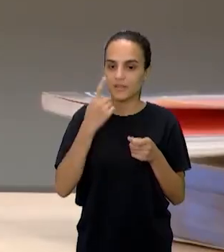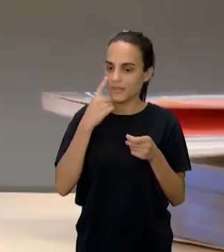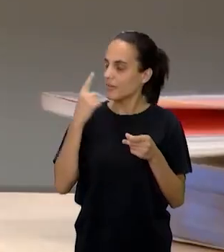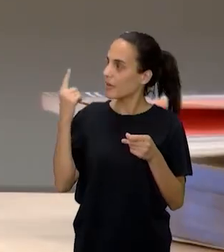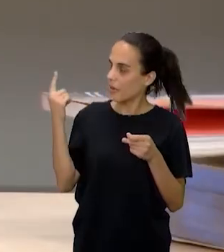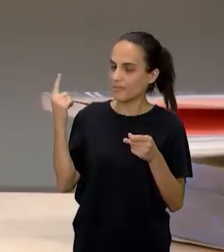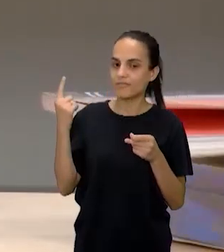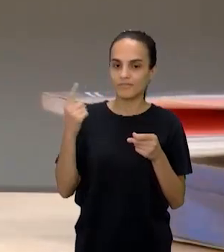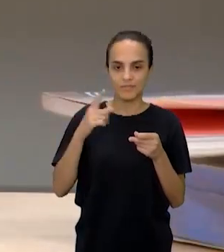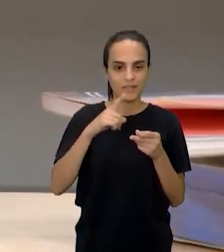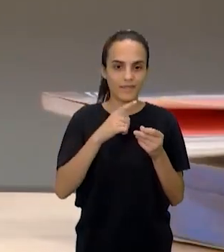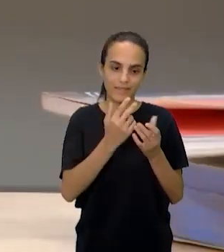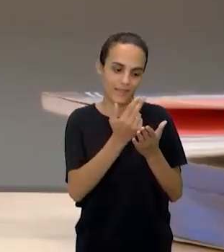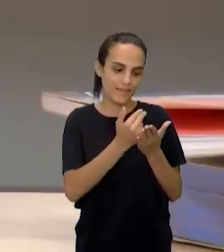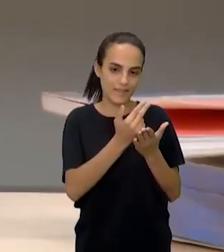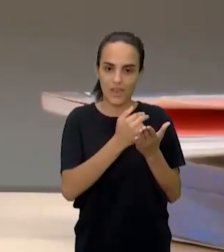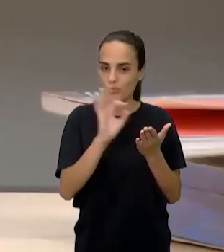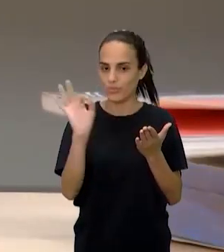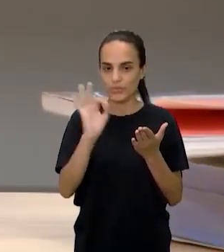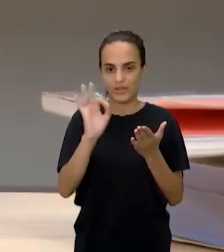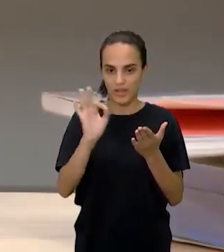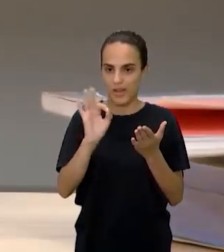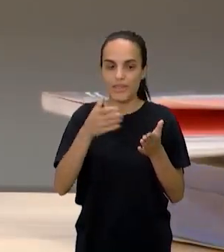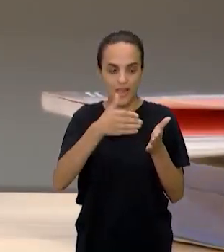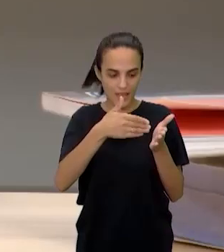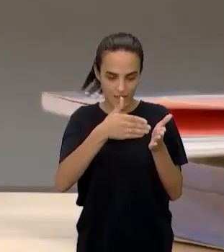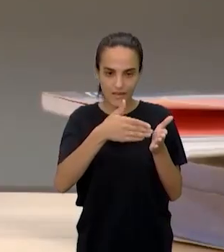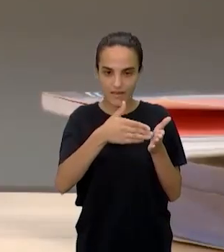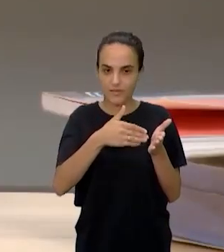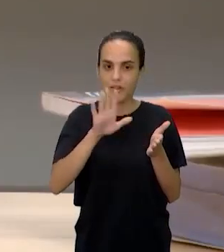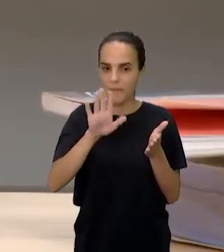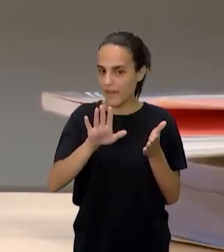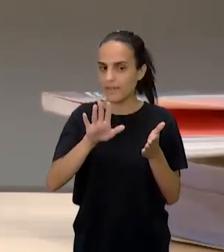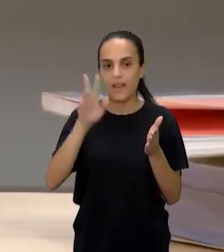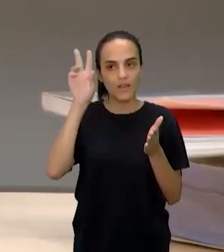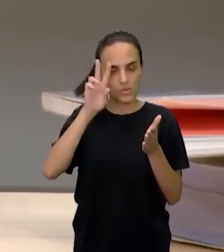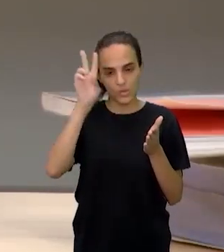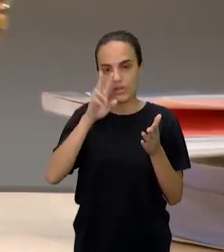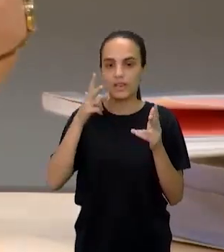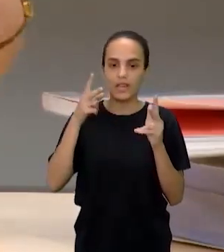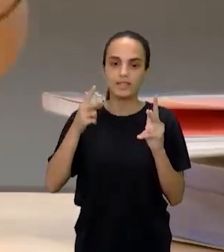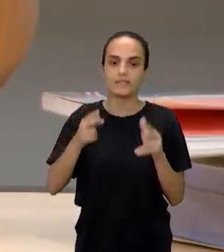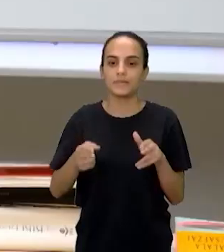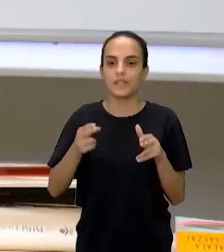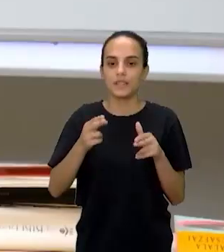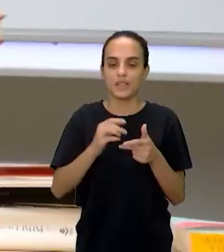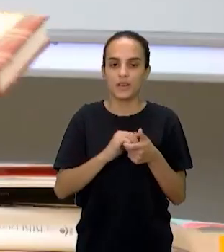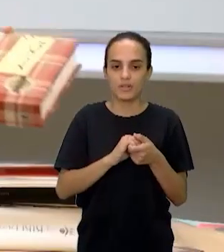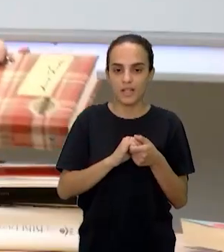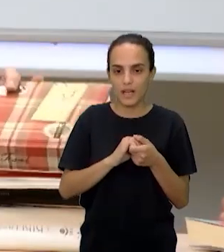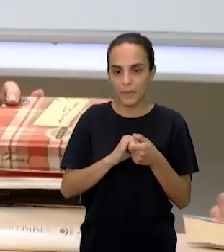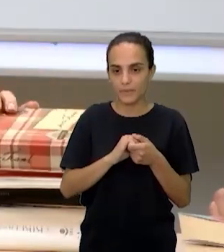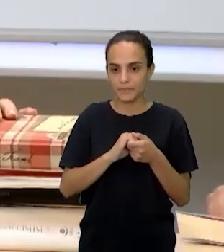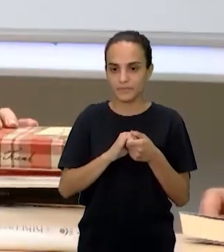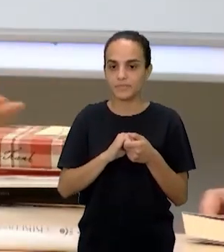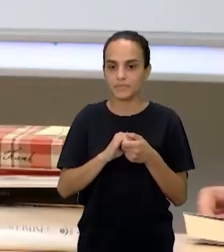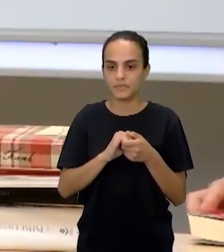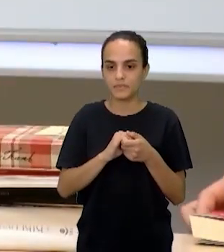integral, tal, não vai ter desenho, nada, né, o livro, mas você tem a mesma história contada em quadrinhos. Então é uma forma